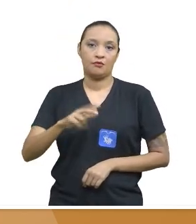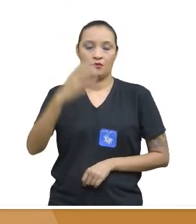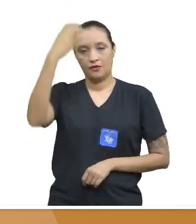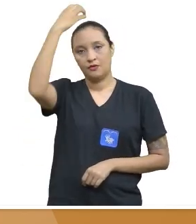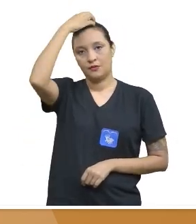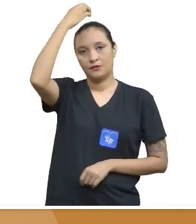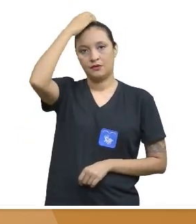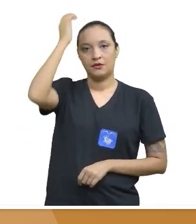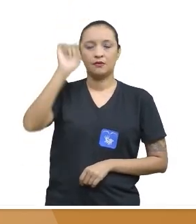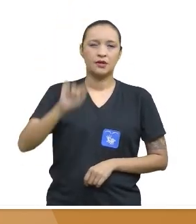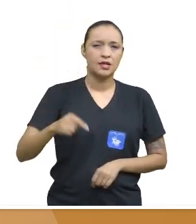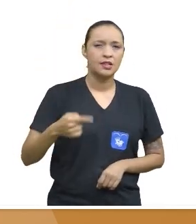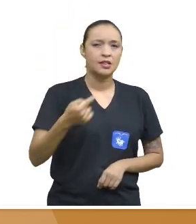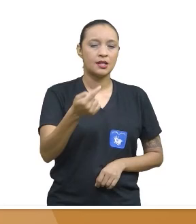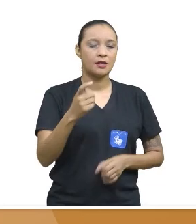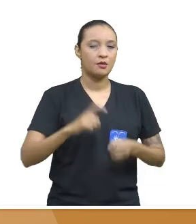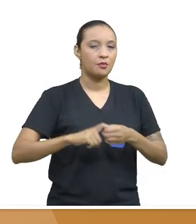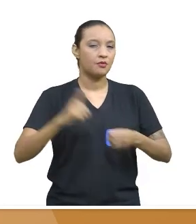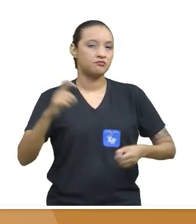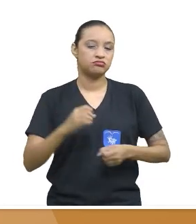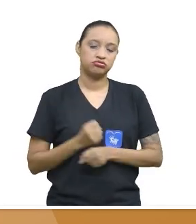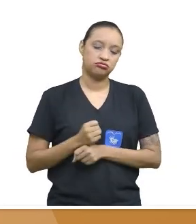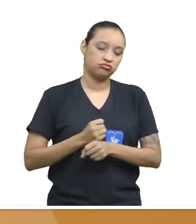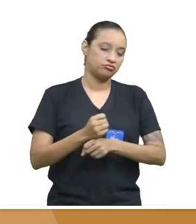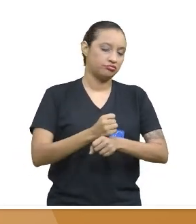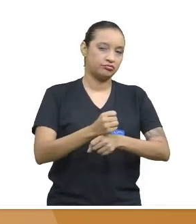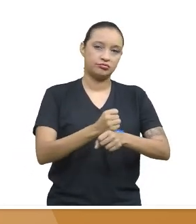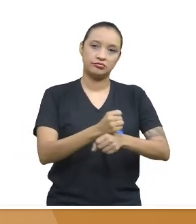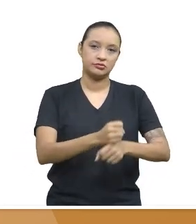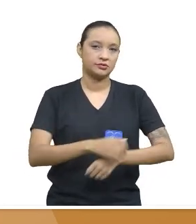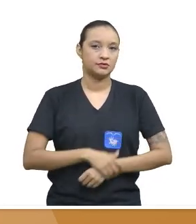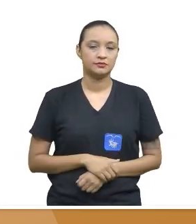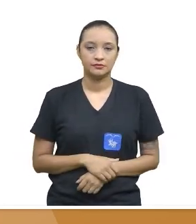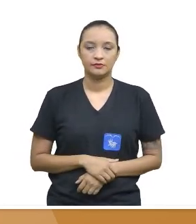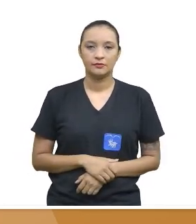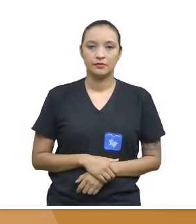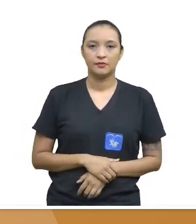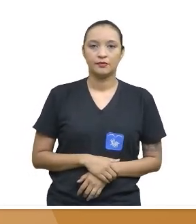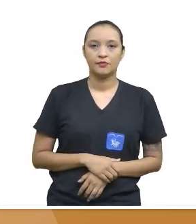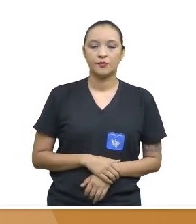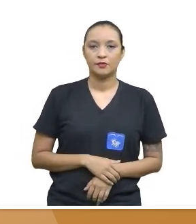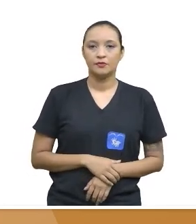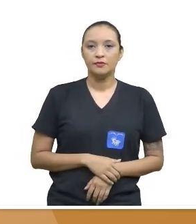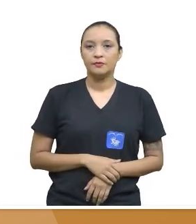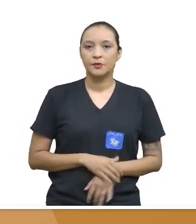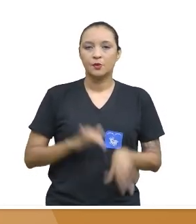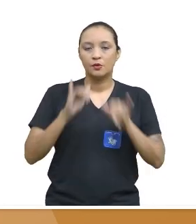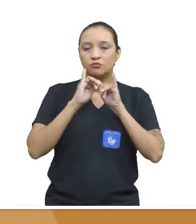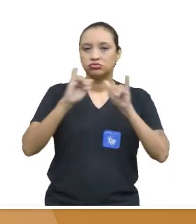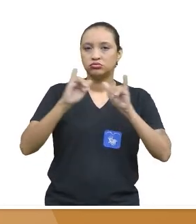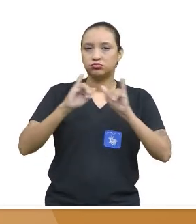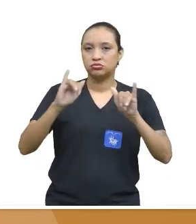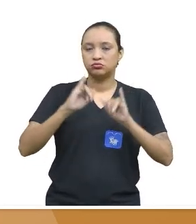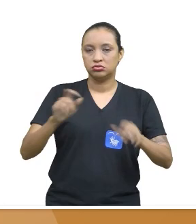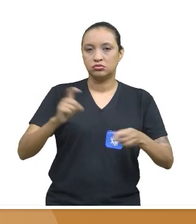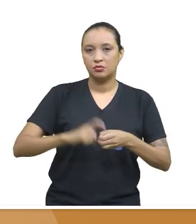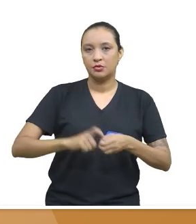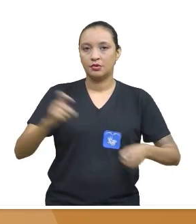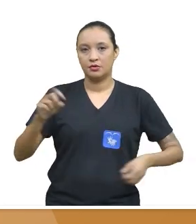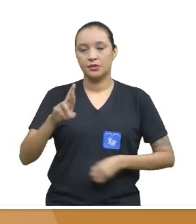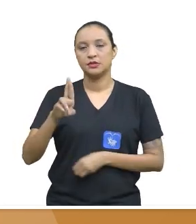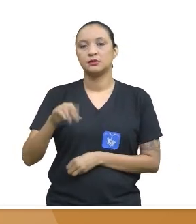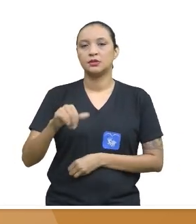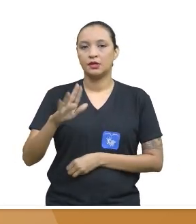vamos conseguir essa independência muito tempo depois, né? Com a proclamação da nossa república, aí sim o Brasil se